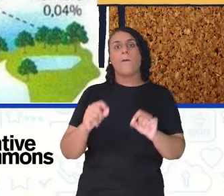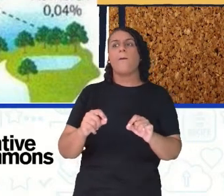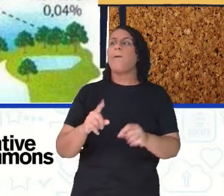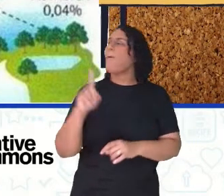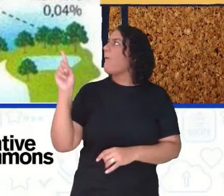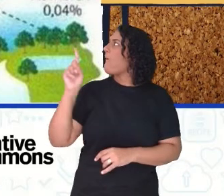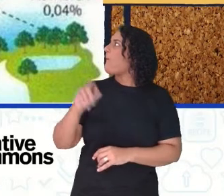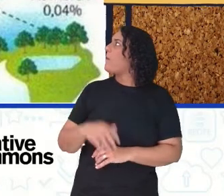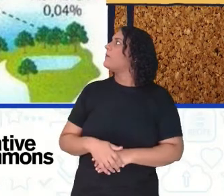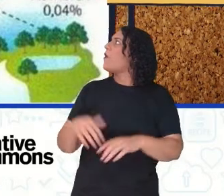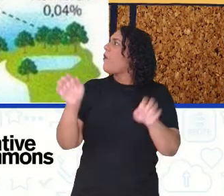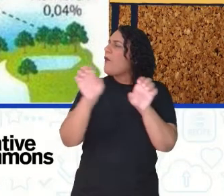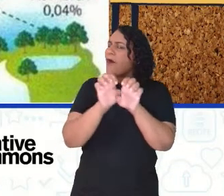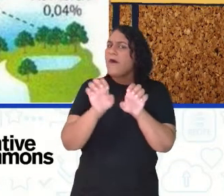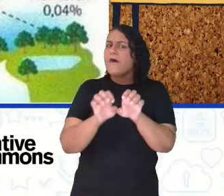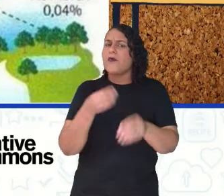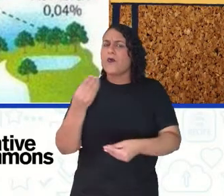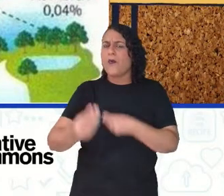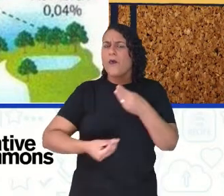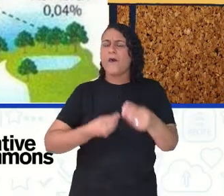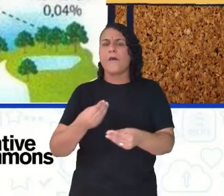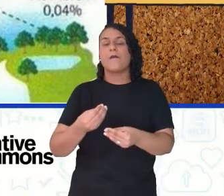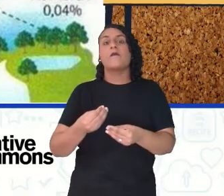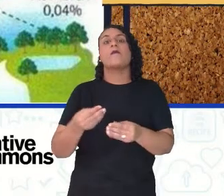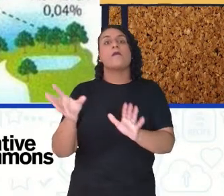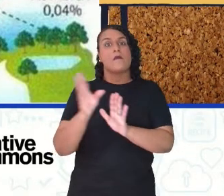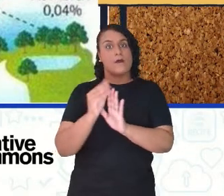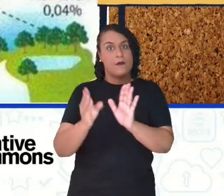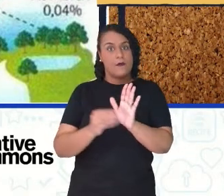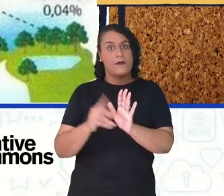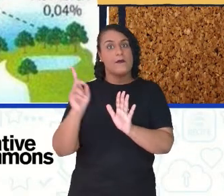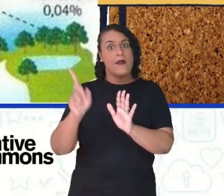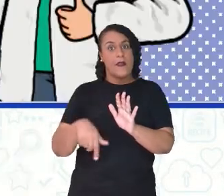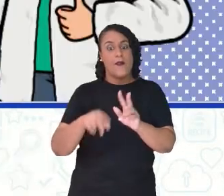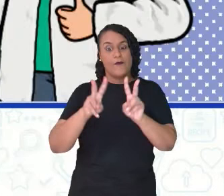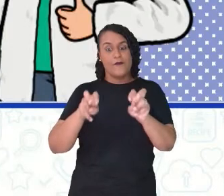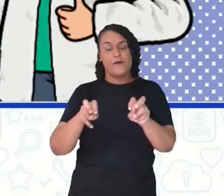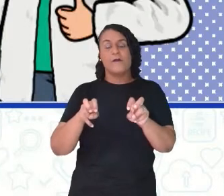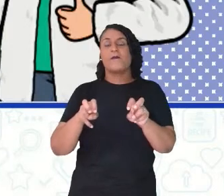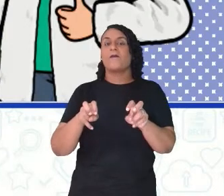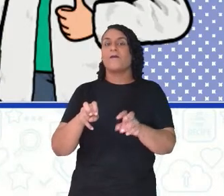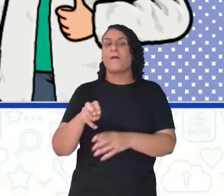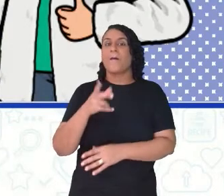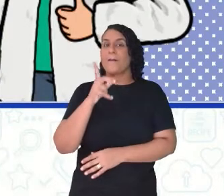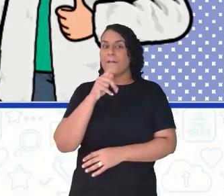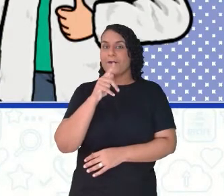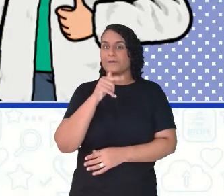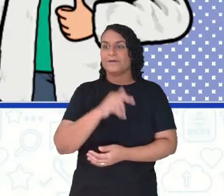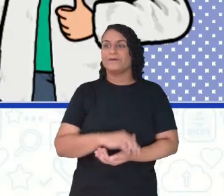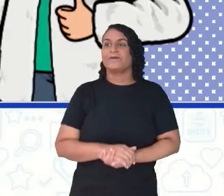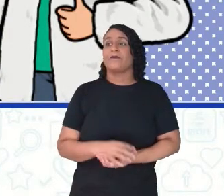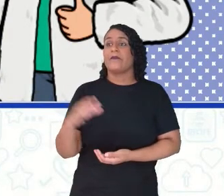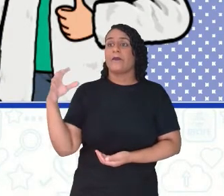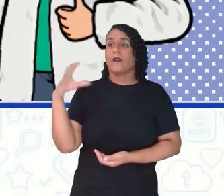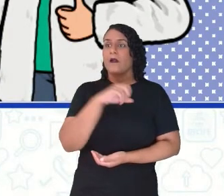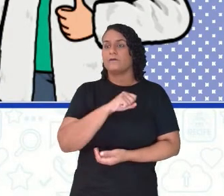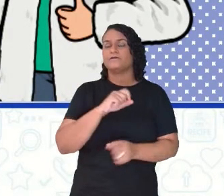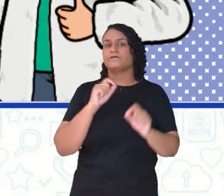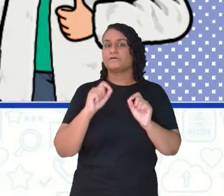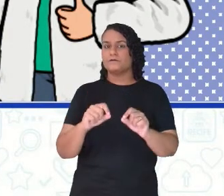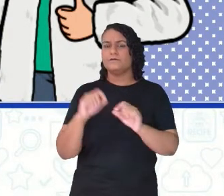para a gente começar a ver que o nosso assunto é água, né? E o que é que nós temos? Vamos rapidinho ver o que